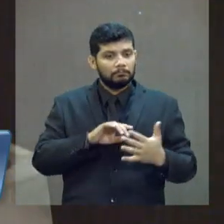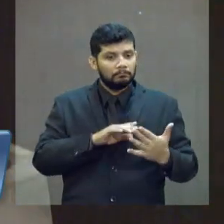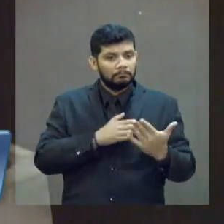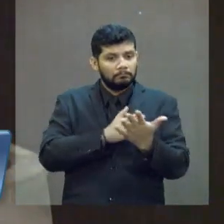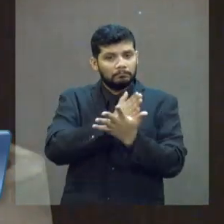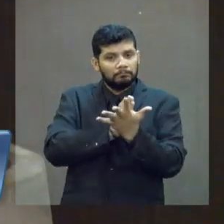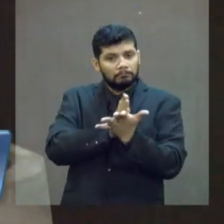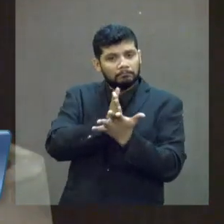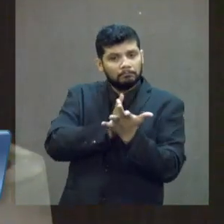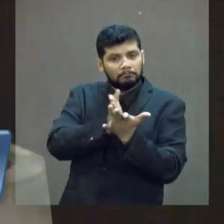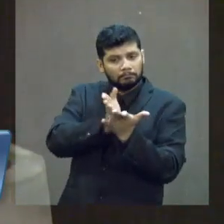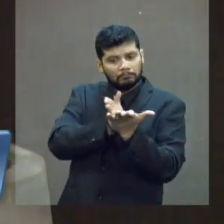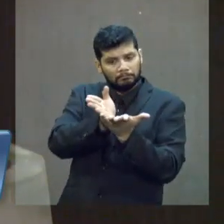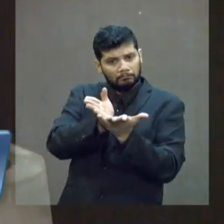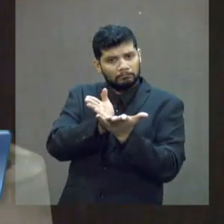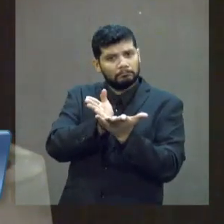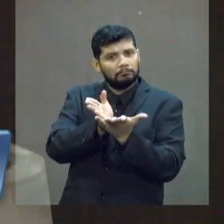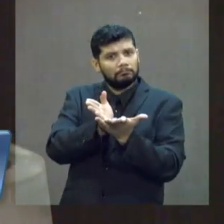como se fossem